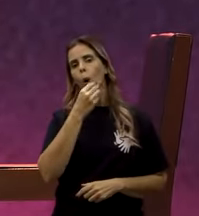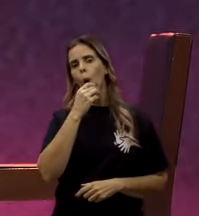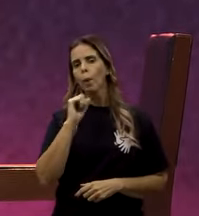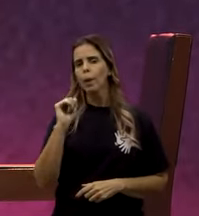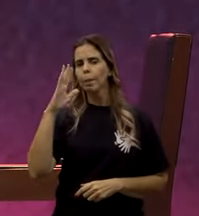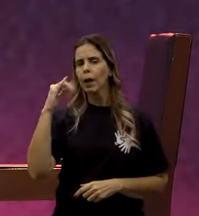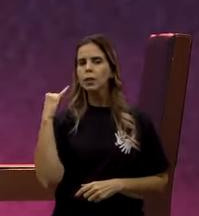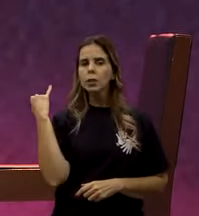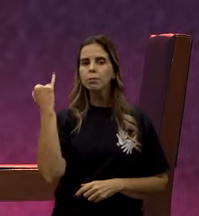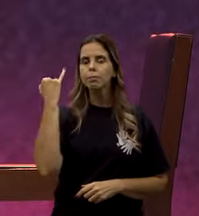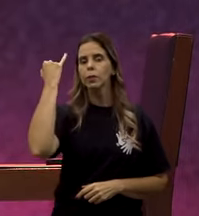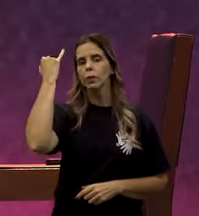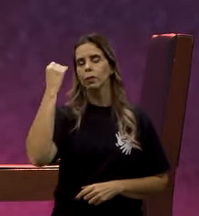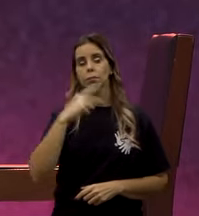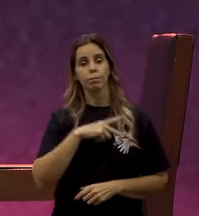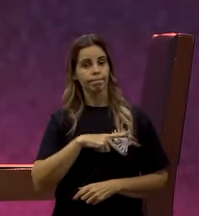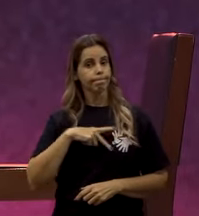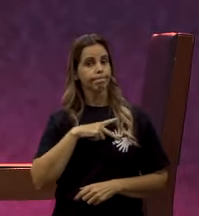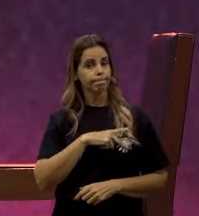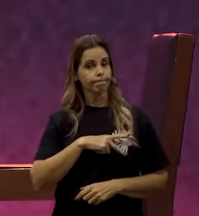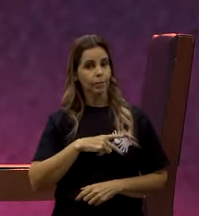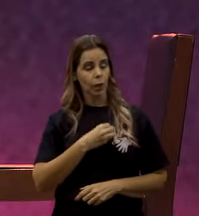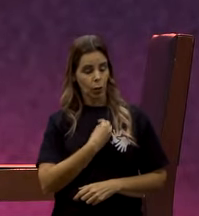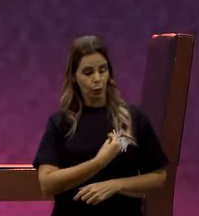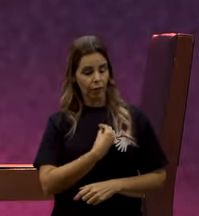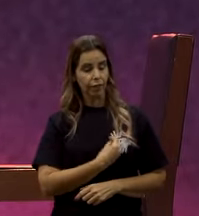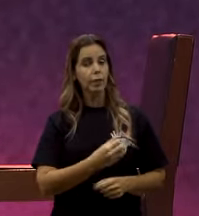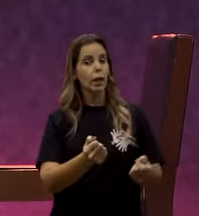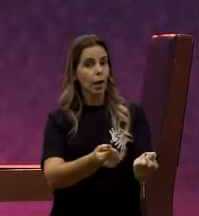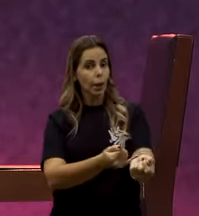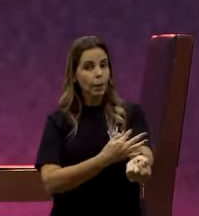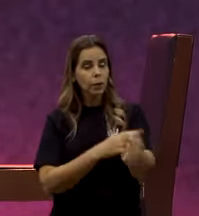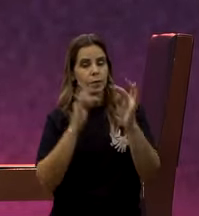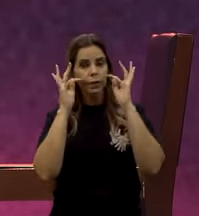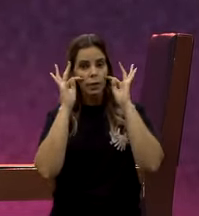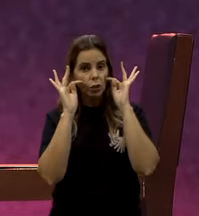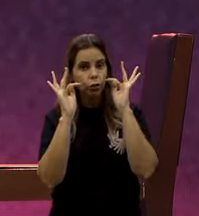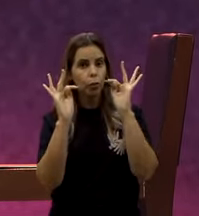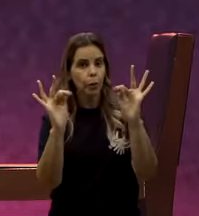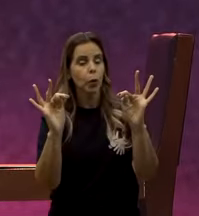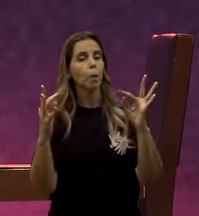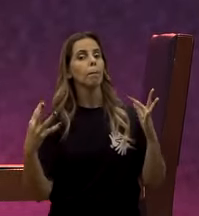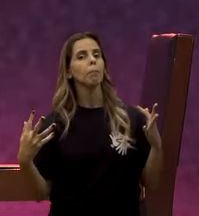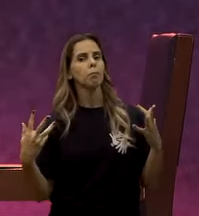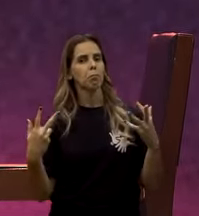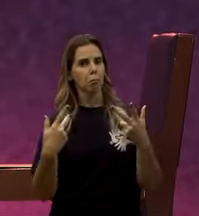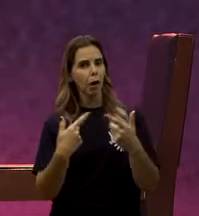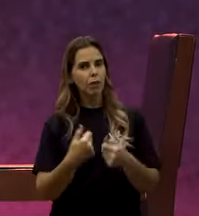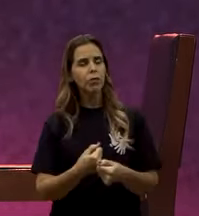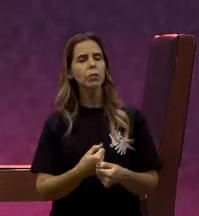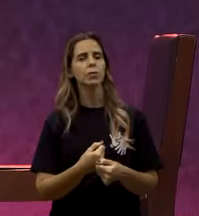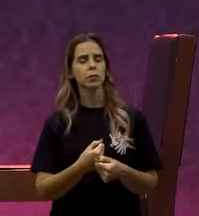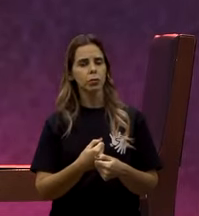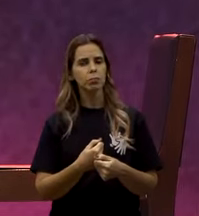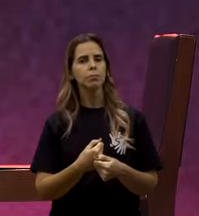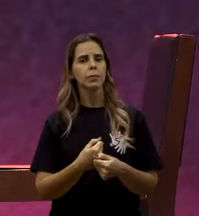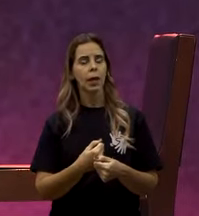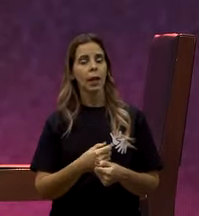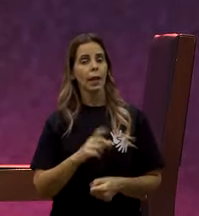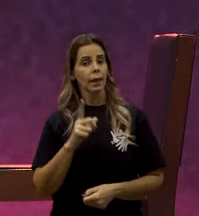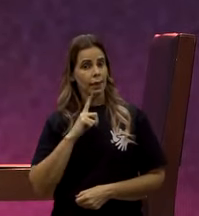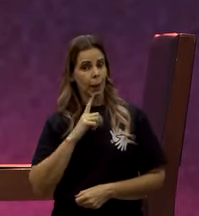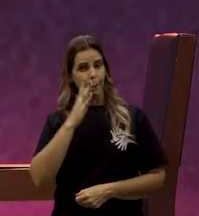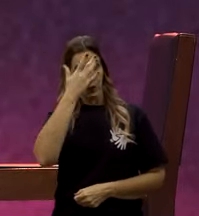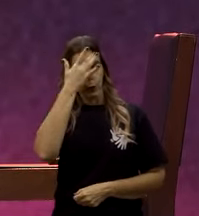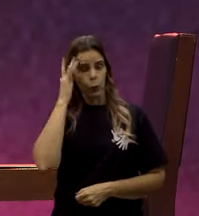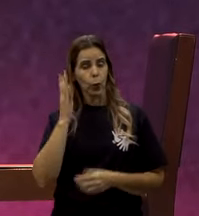uma vida incrível mas uma vida emocionante testemunhos Absurdos você vai ler a história de Paulo você fala caramba maluco tem gente que quer ser Paulo mas não quer passar